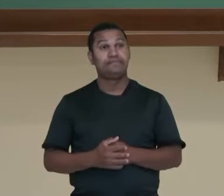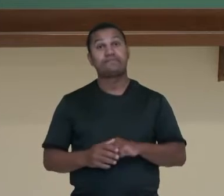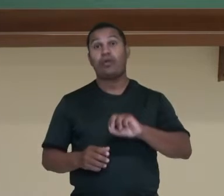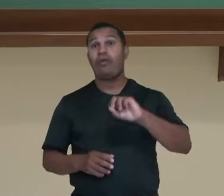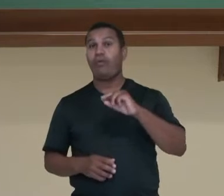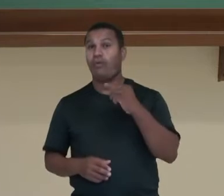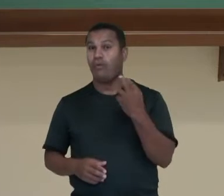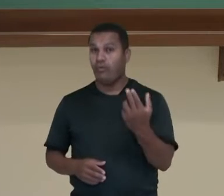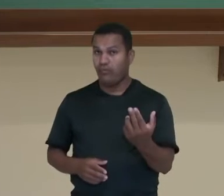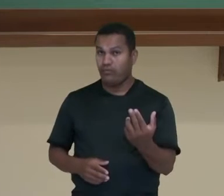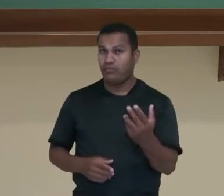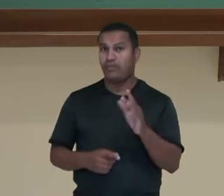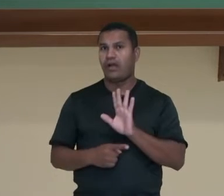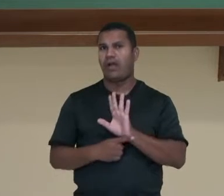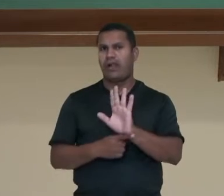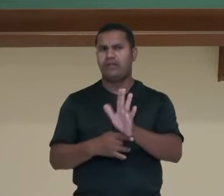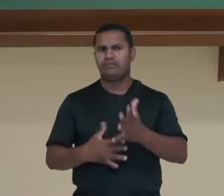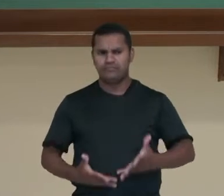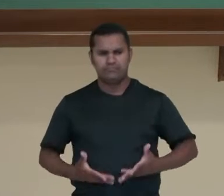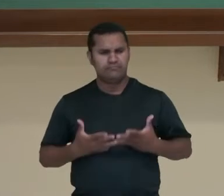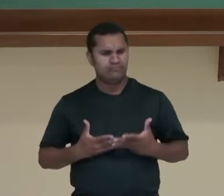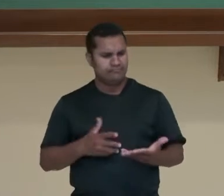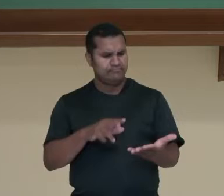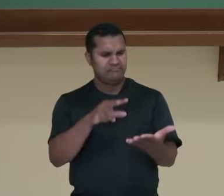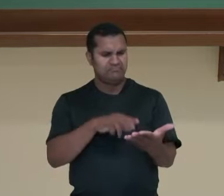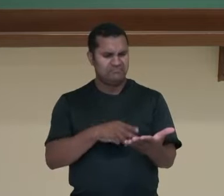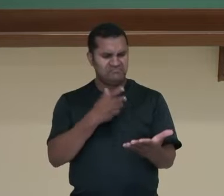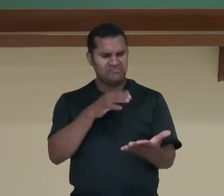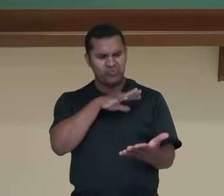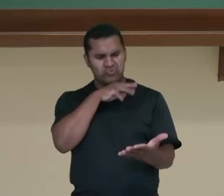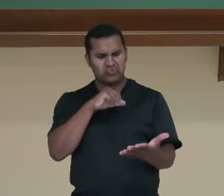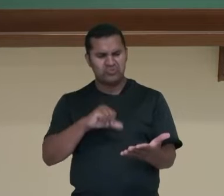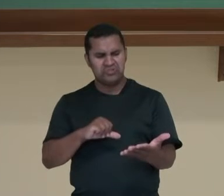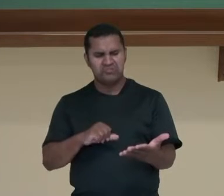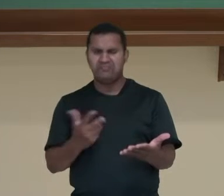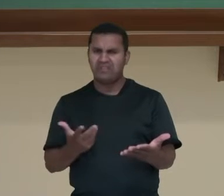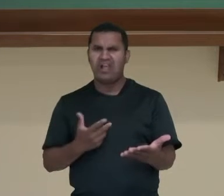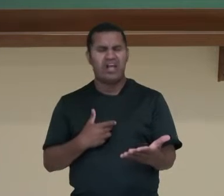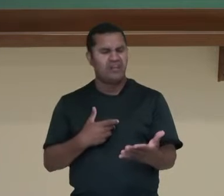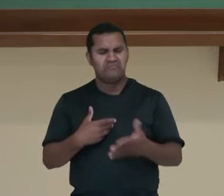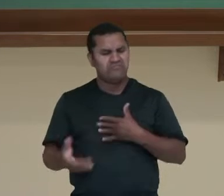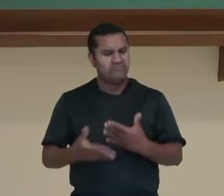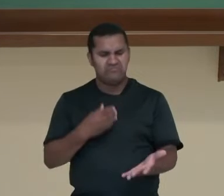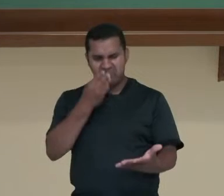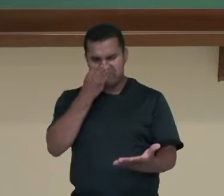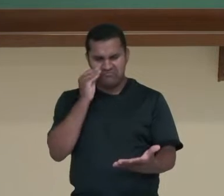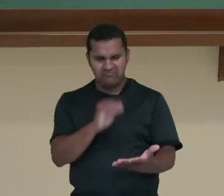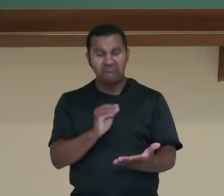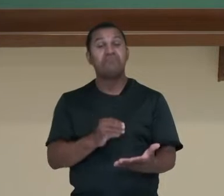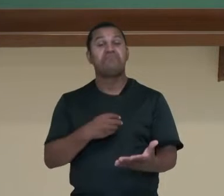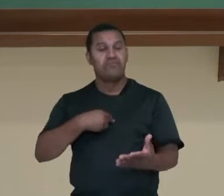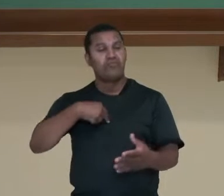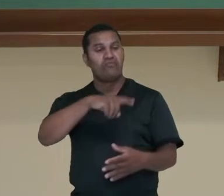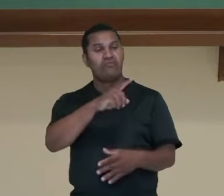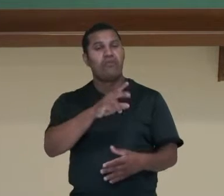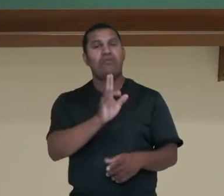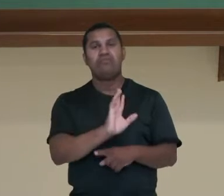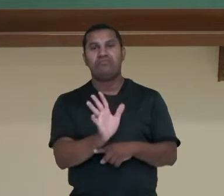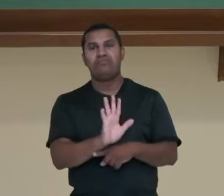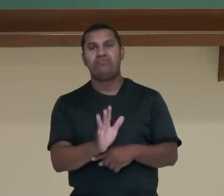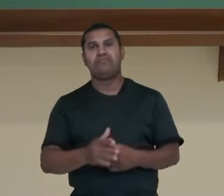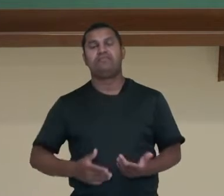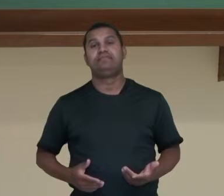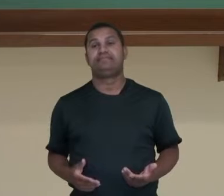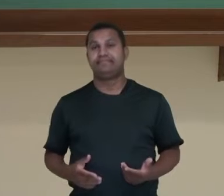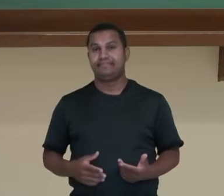ou te desanima? Deixa eu falar uma coisa para vocês. Eu não vou lembrar de detalhes, mas eu li uma vez a respeito de um